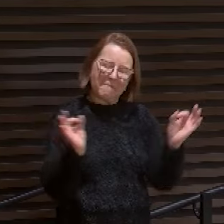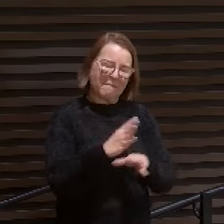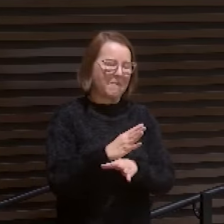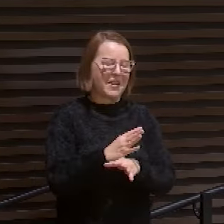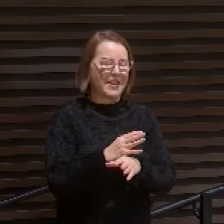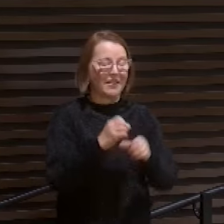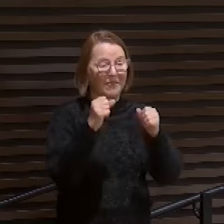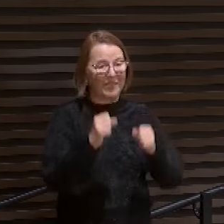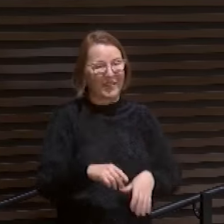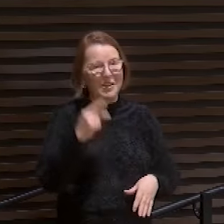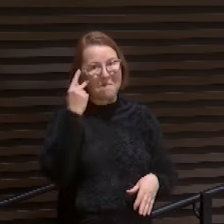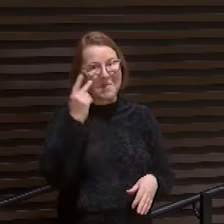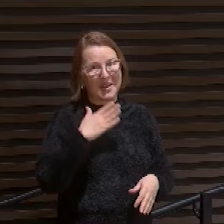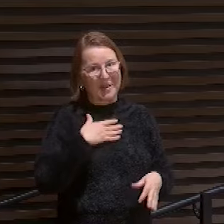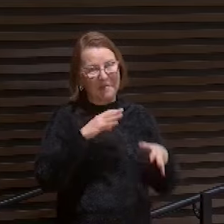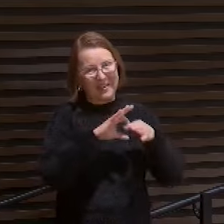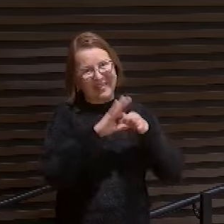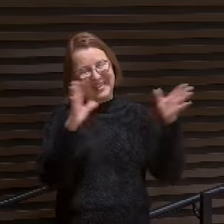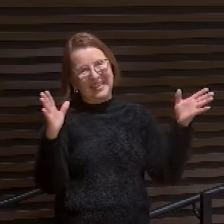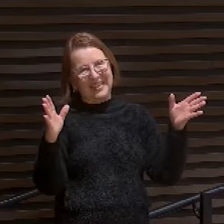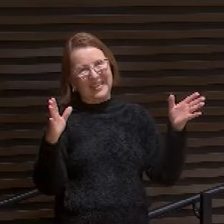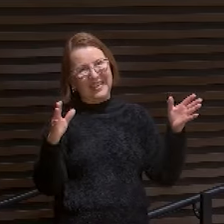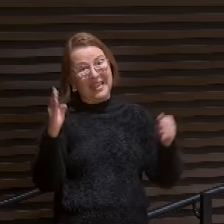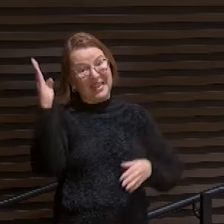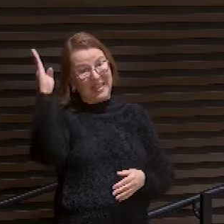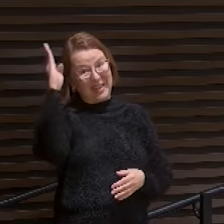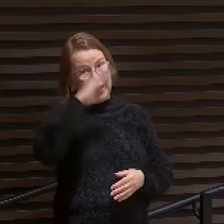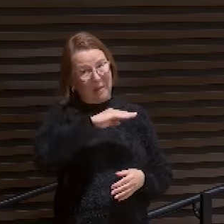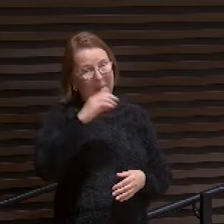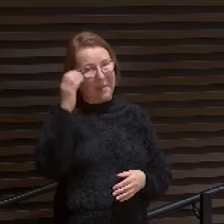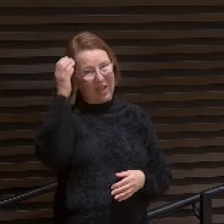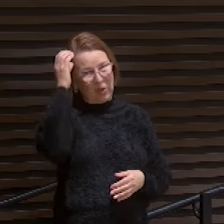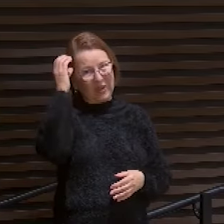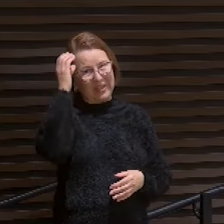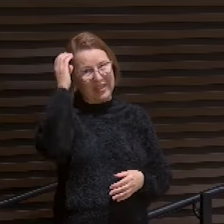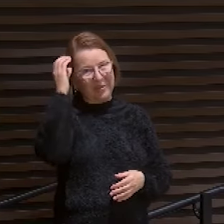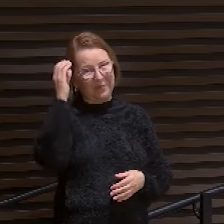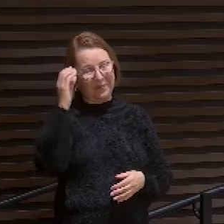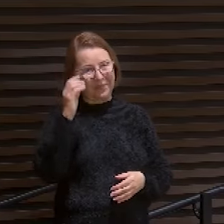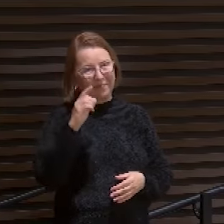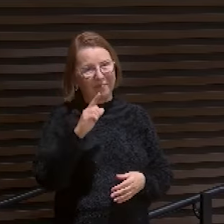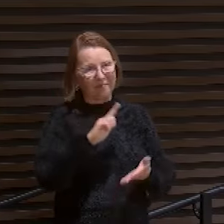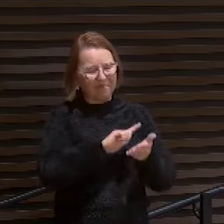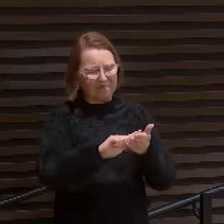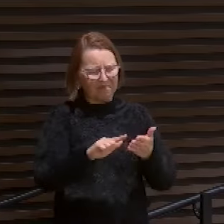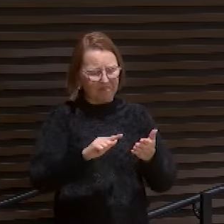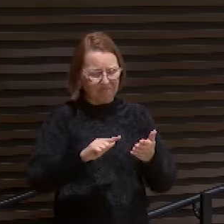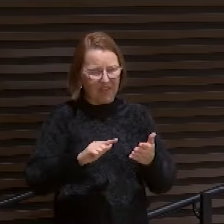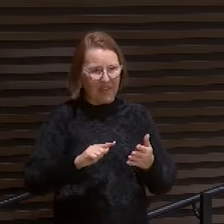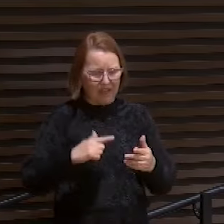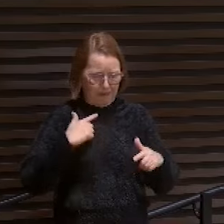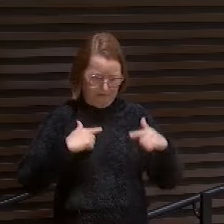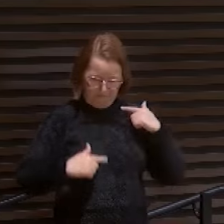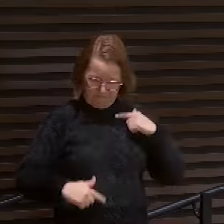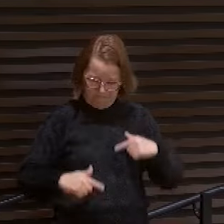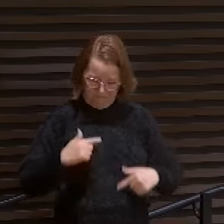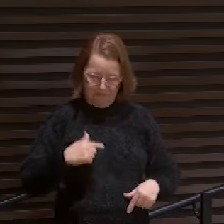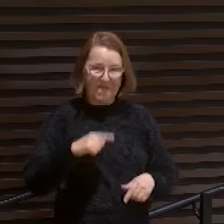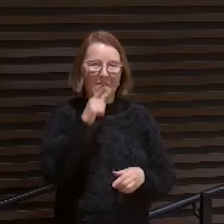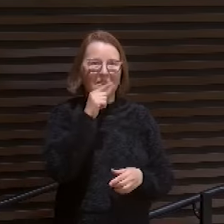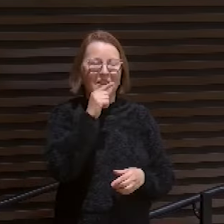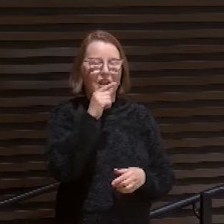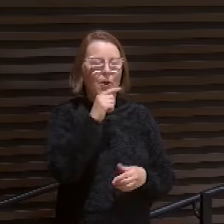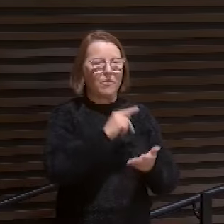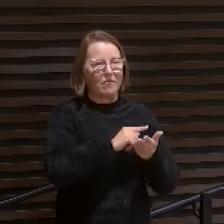libertar da má consciência e lavar o corpo com água pura.